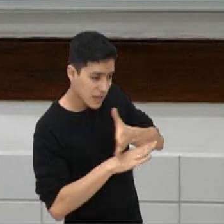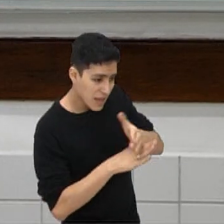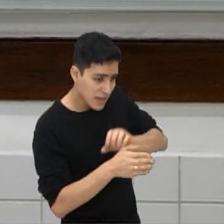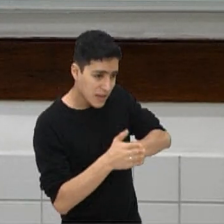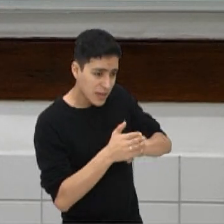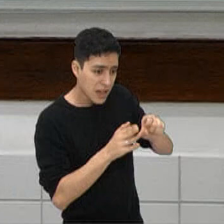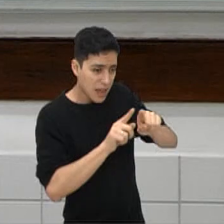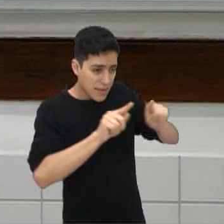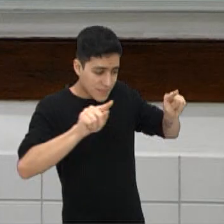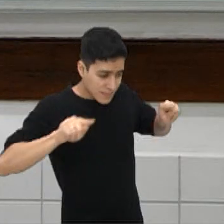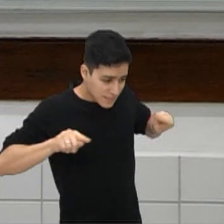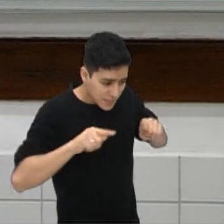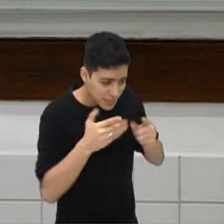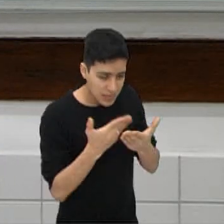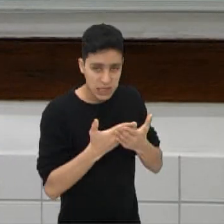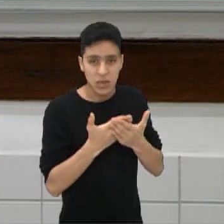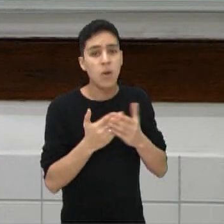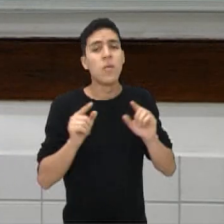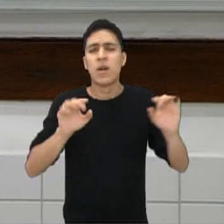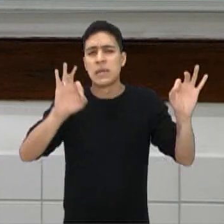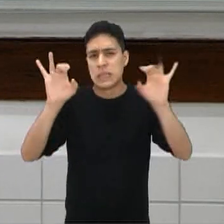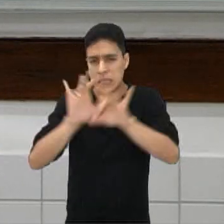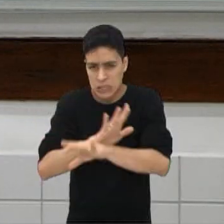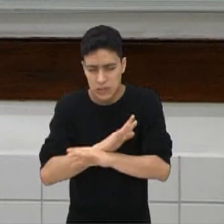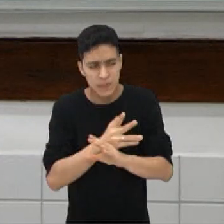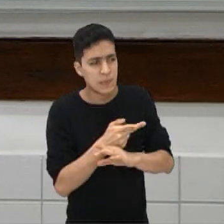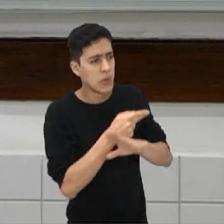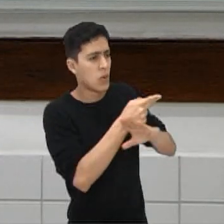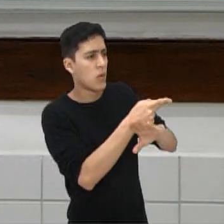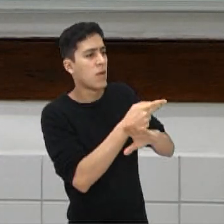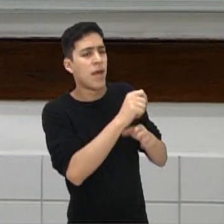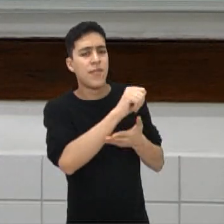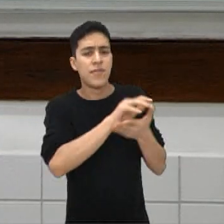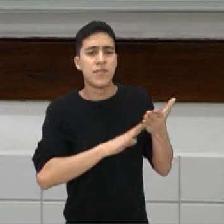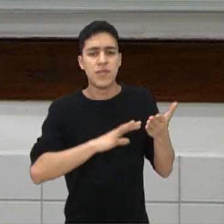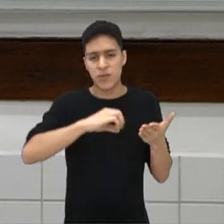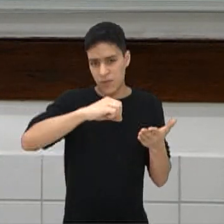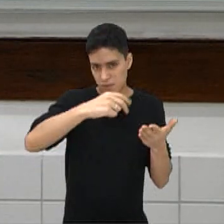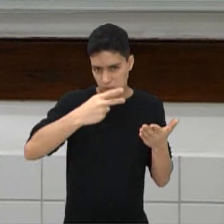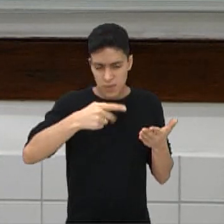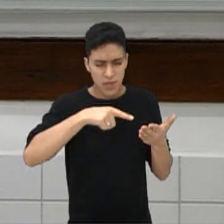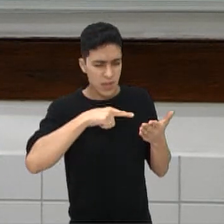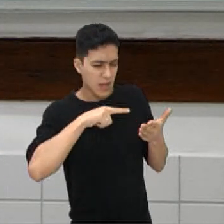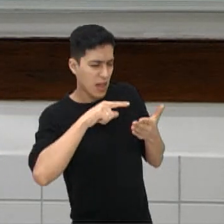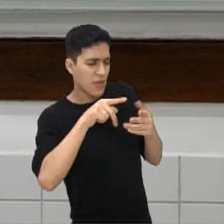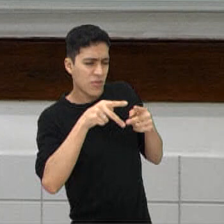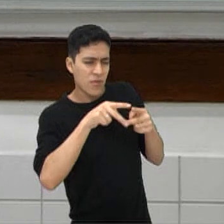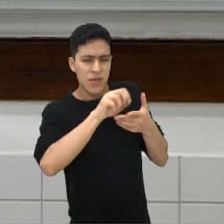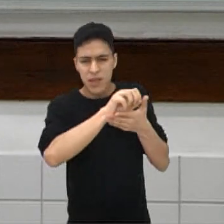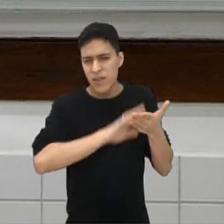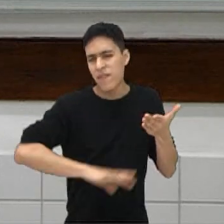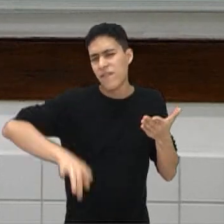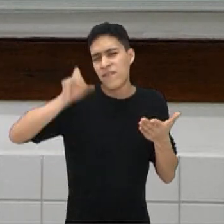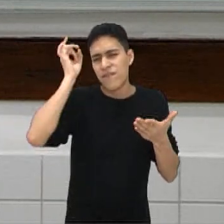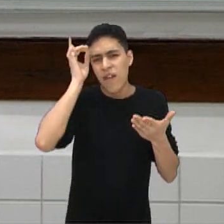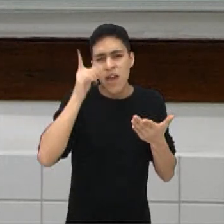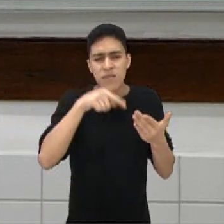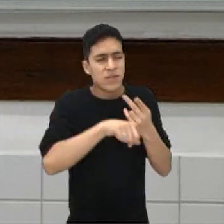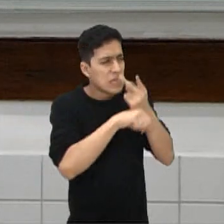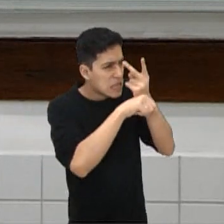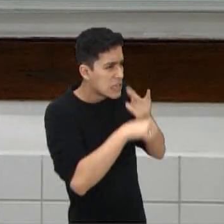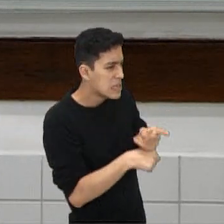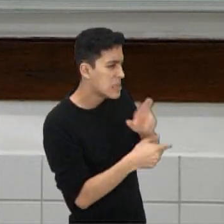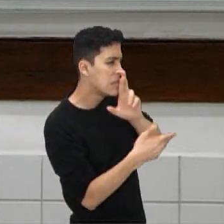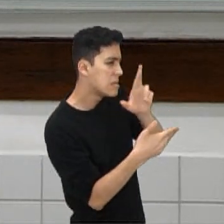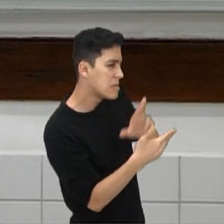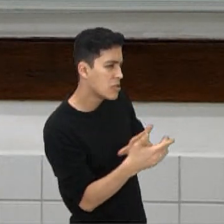que terminar a aula, procura lá a atividade 92. Deixei duas atividades bem facezinhas para você. Você responde a